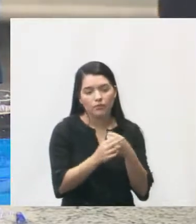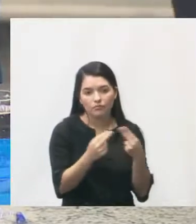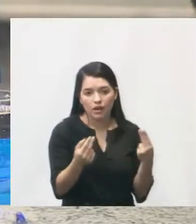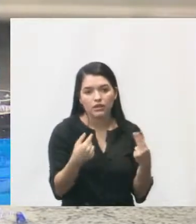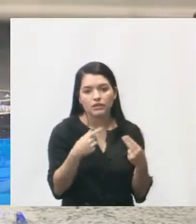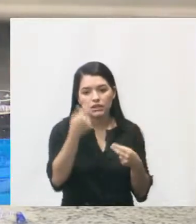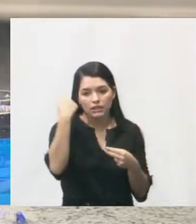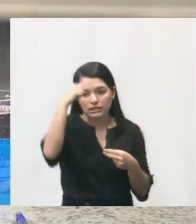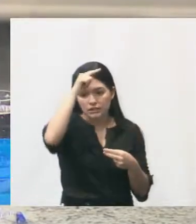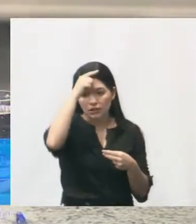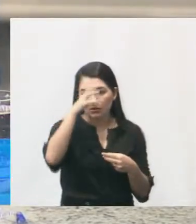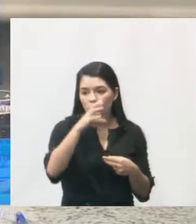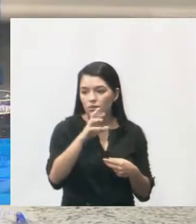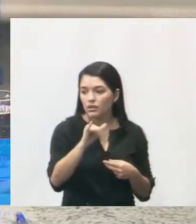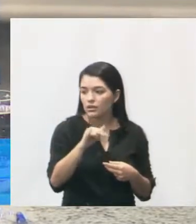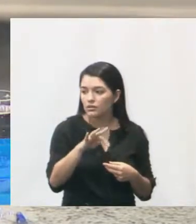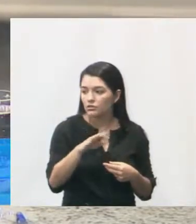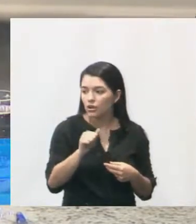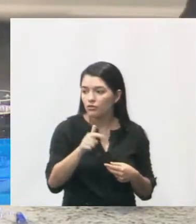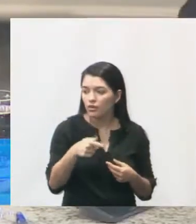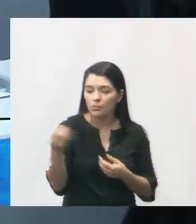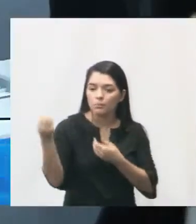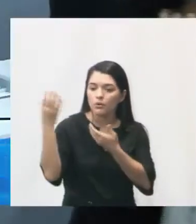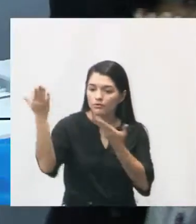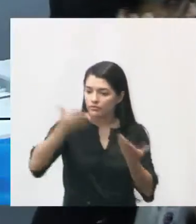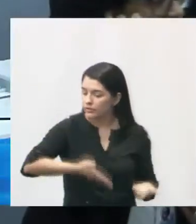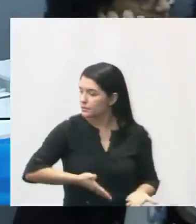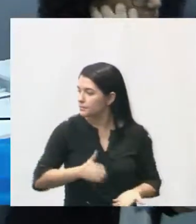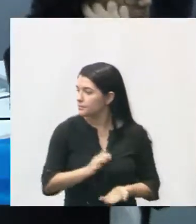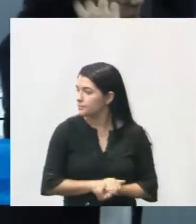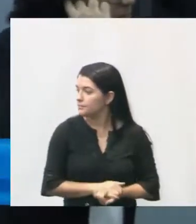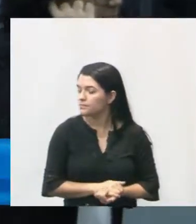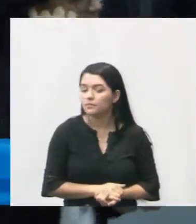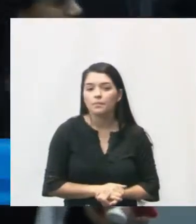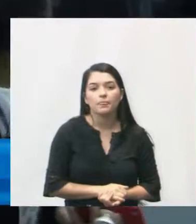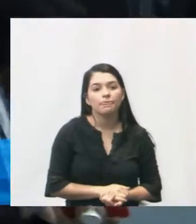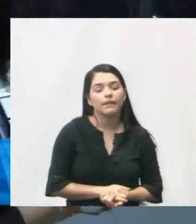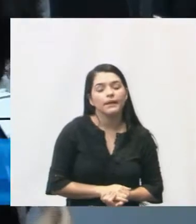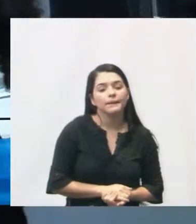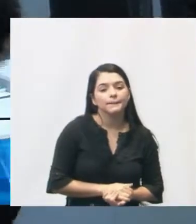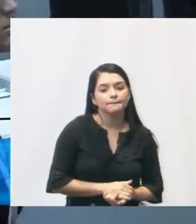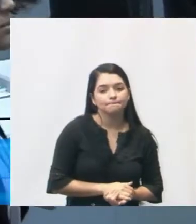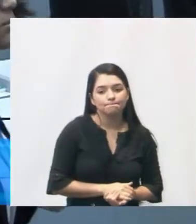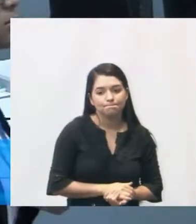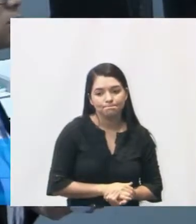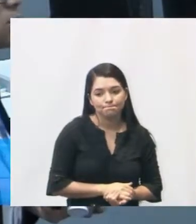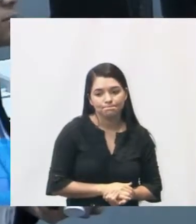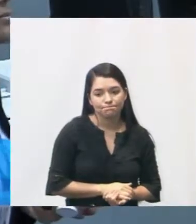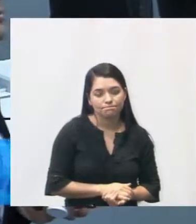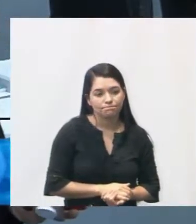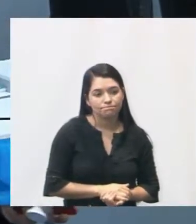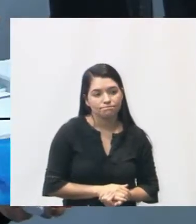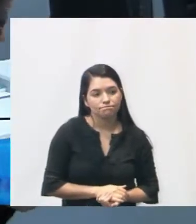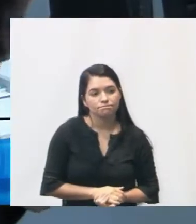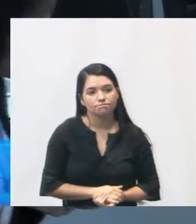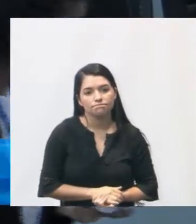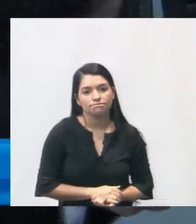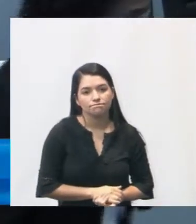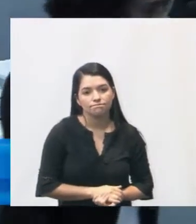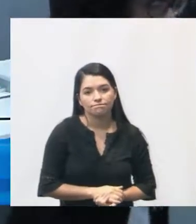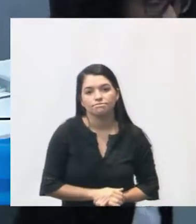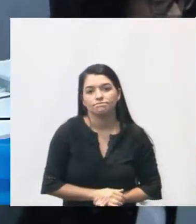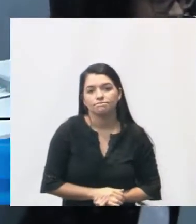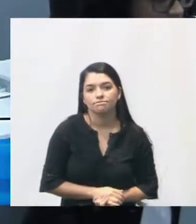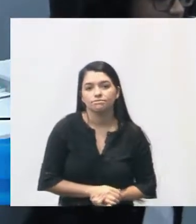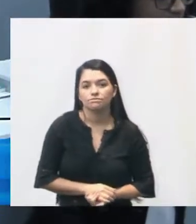Povo. Vereador Kleber. Vereador Parrini, 16º vereador, aumentou?